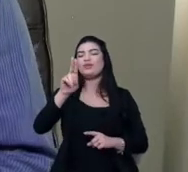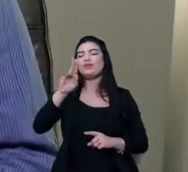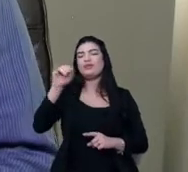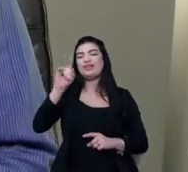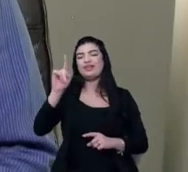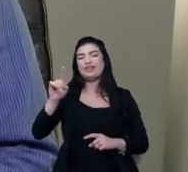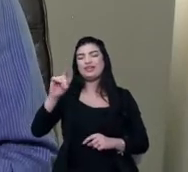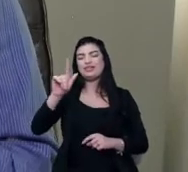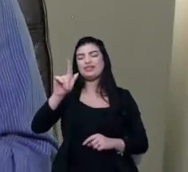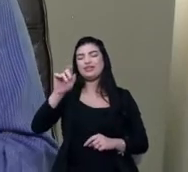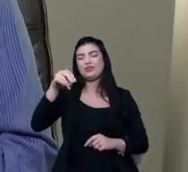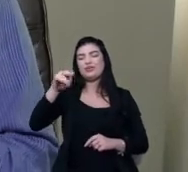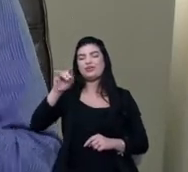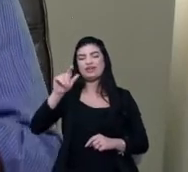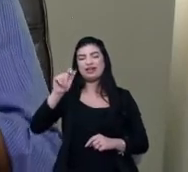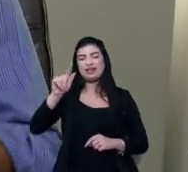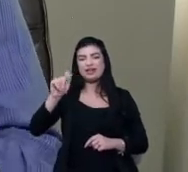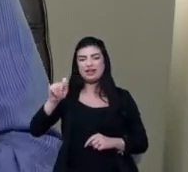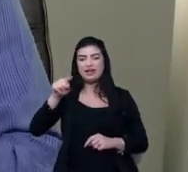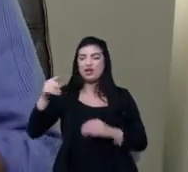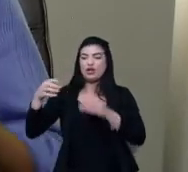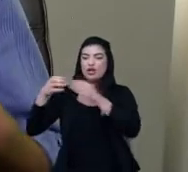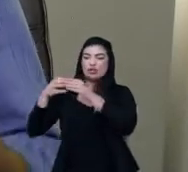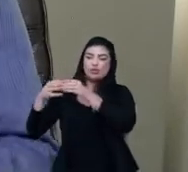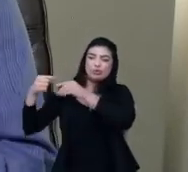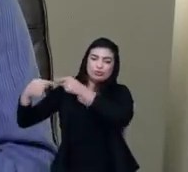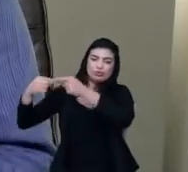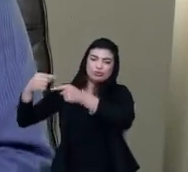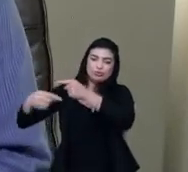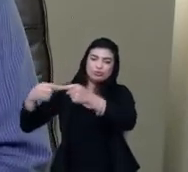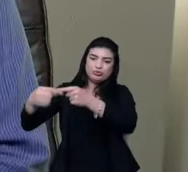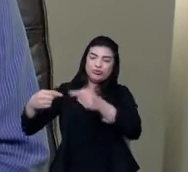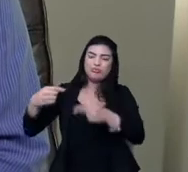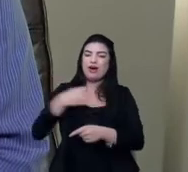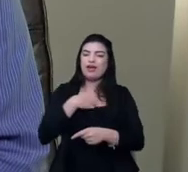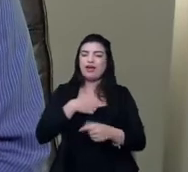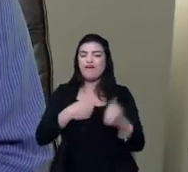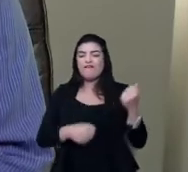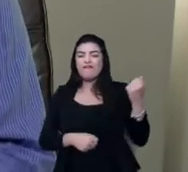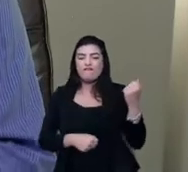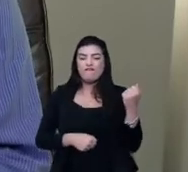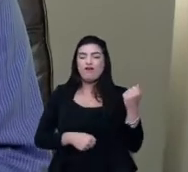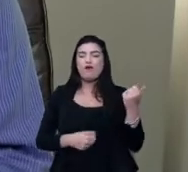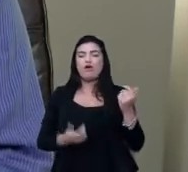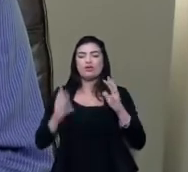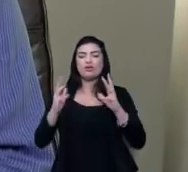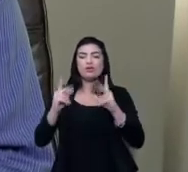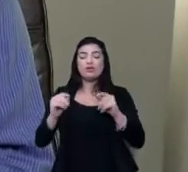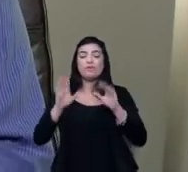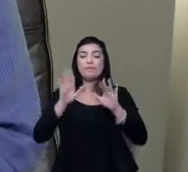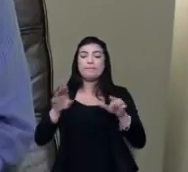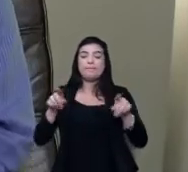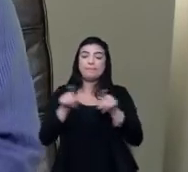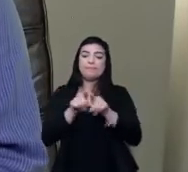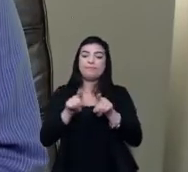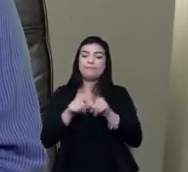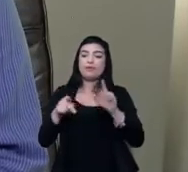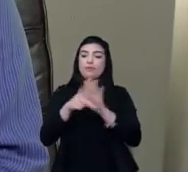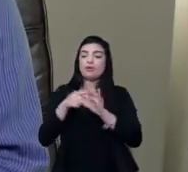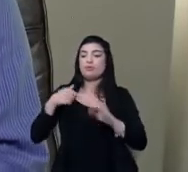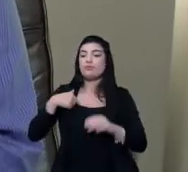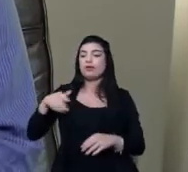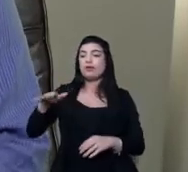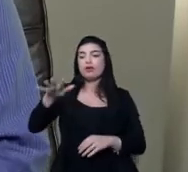que vem depois dele, com o baião e com o forró, aquela coisa. Mas também muita gente da minha região ali, como eu citei,